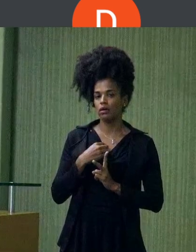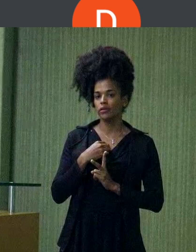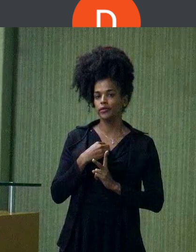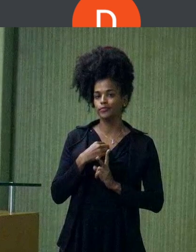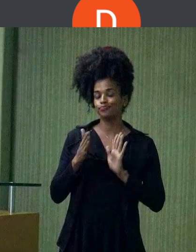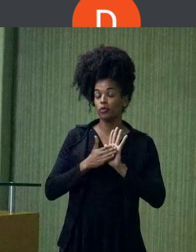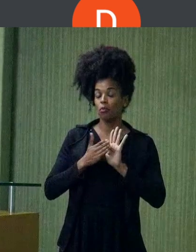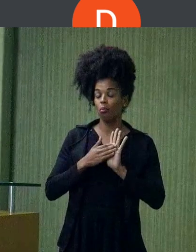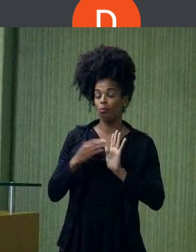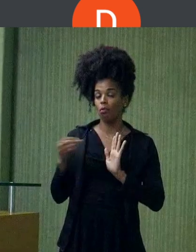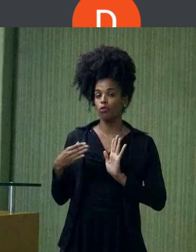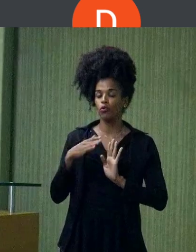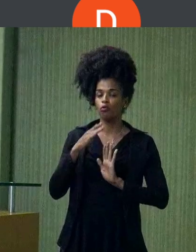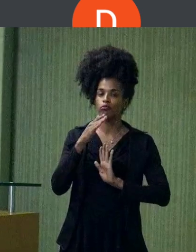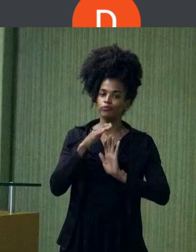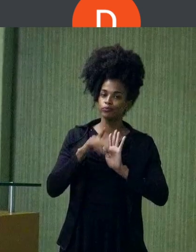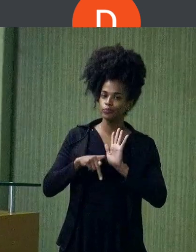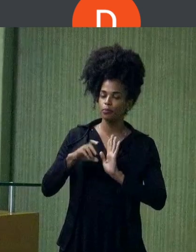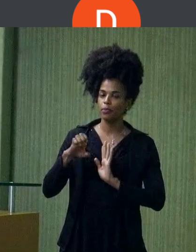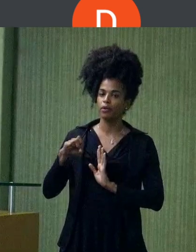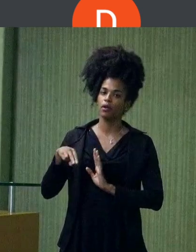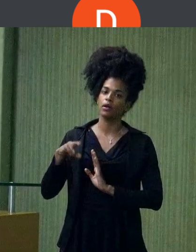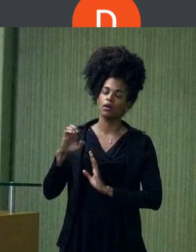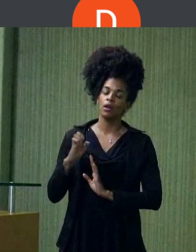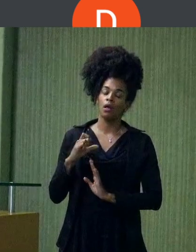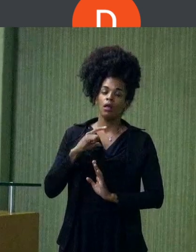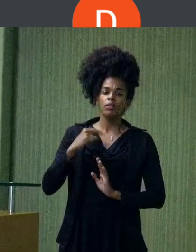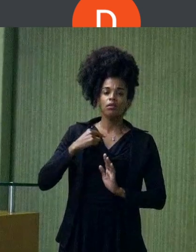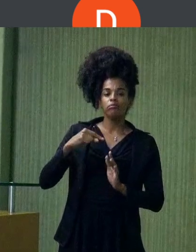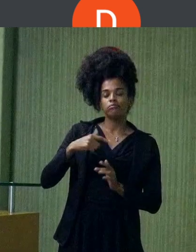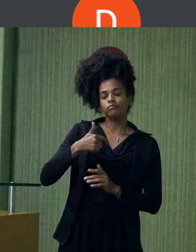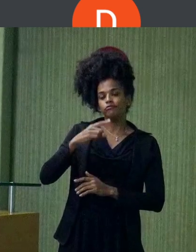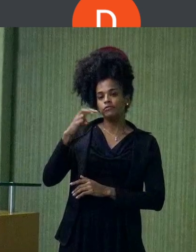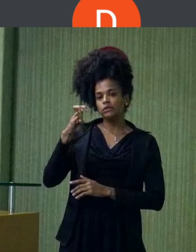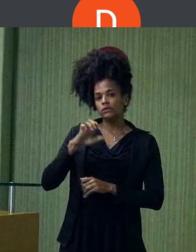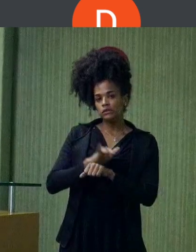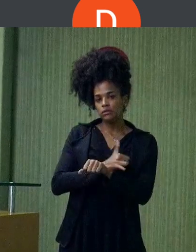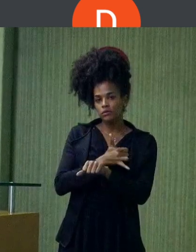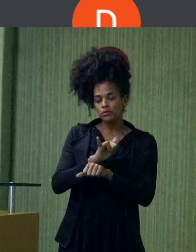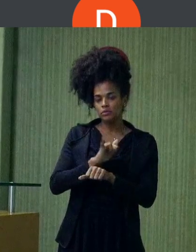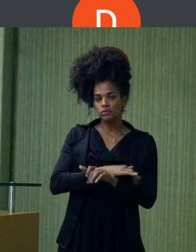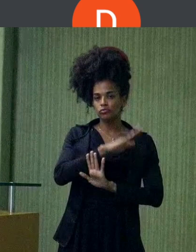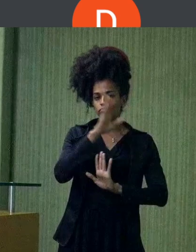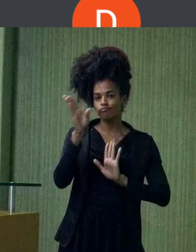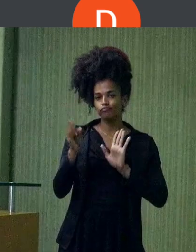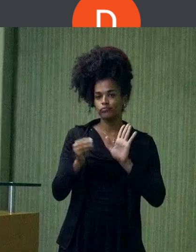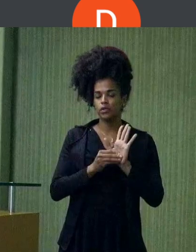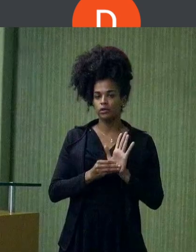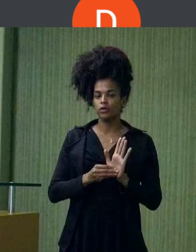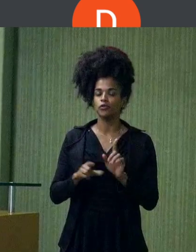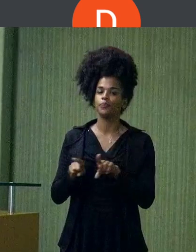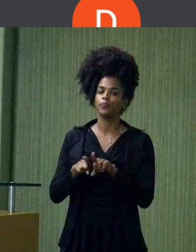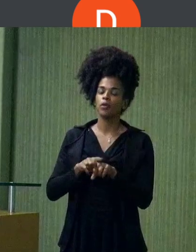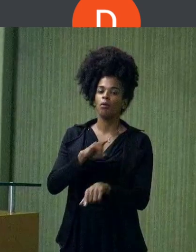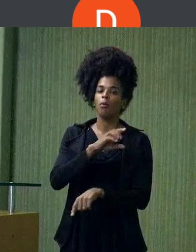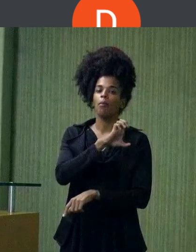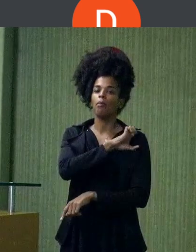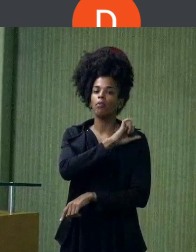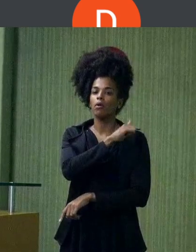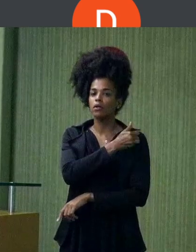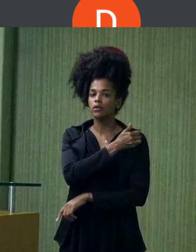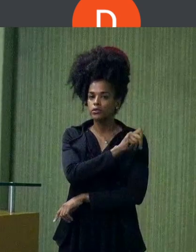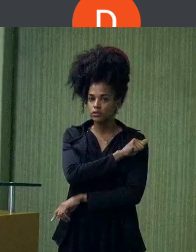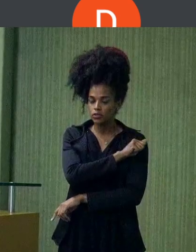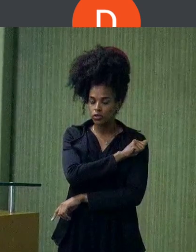né como proposto tem aí 25 estratégias desenhadas a educação de jovens e adultos e idosos né